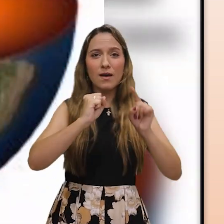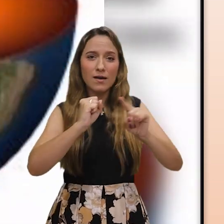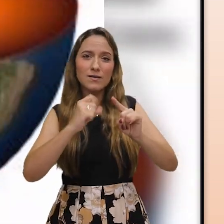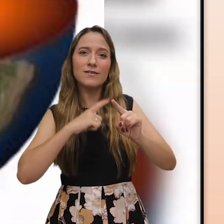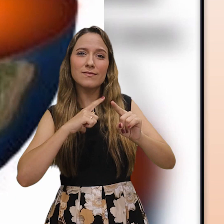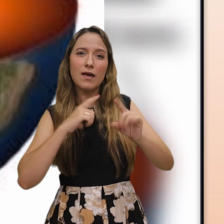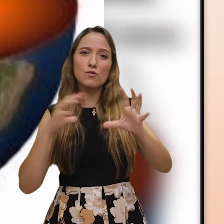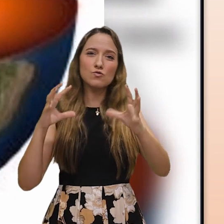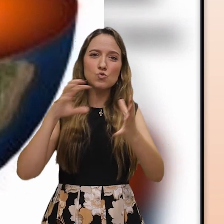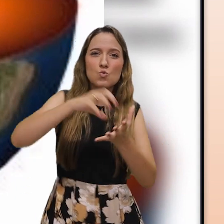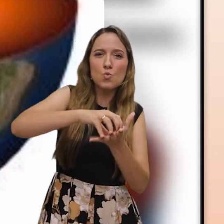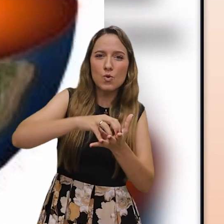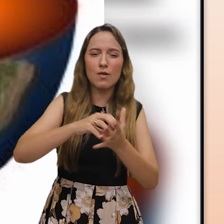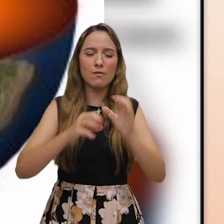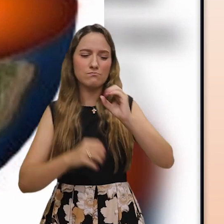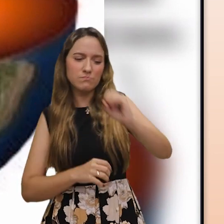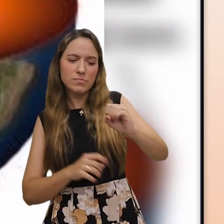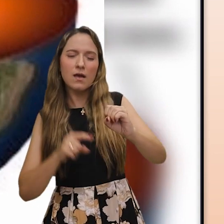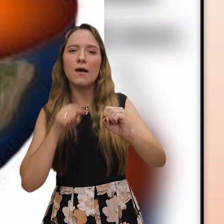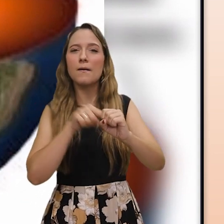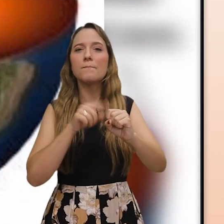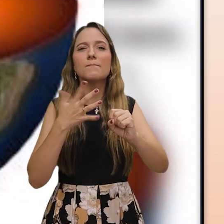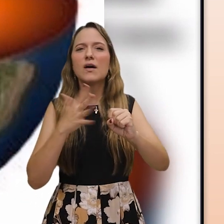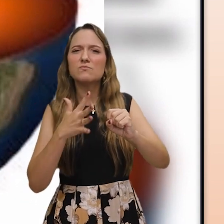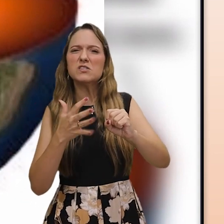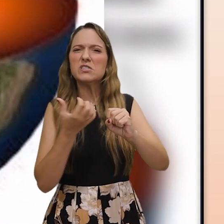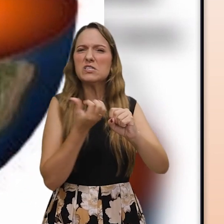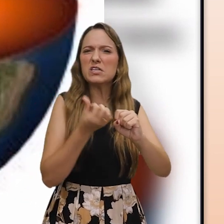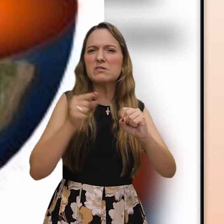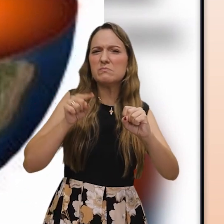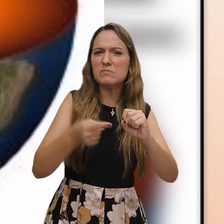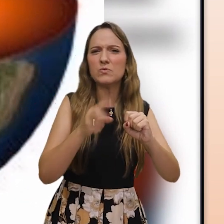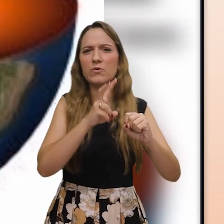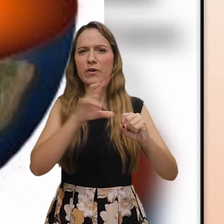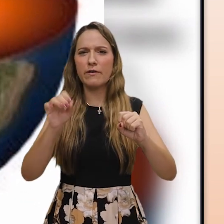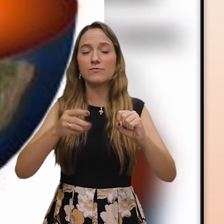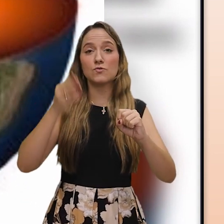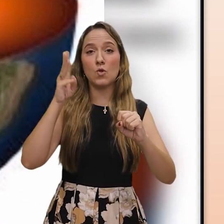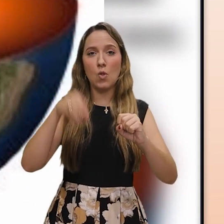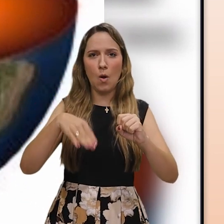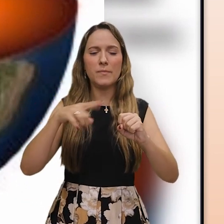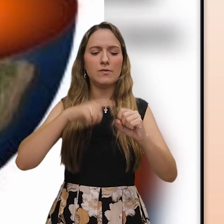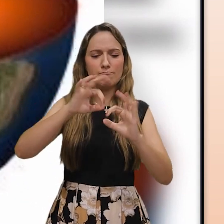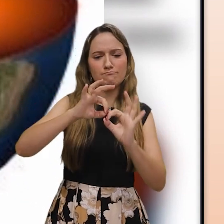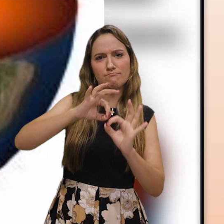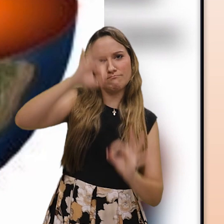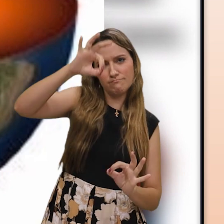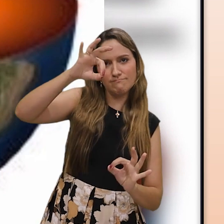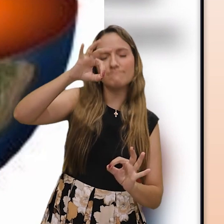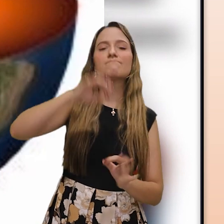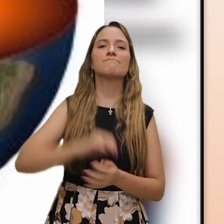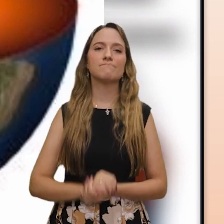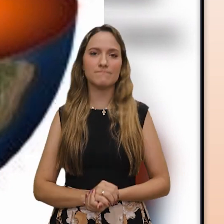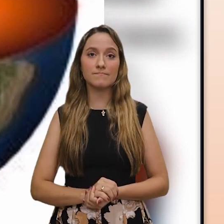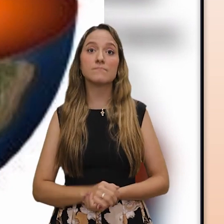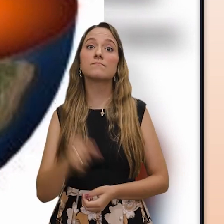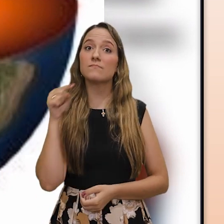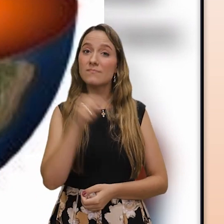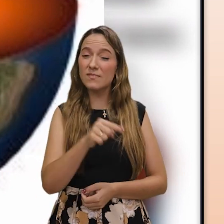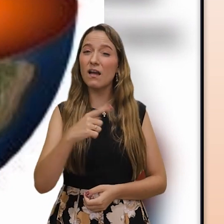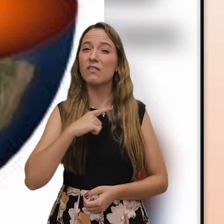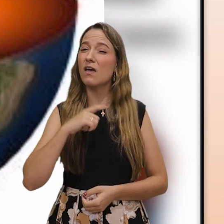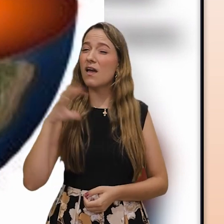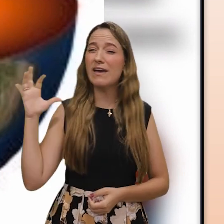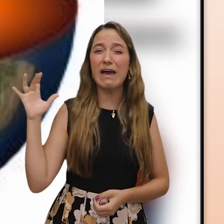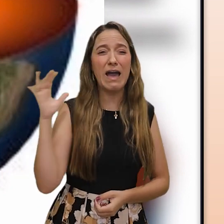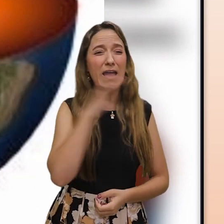Finalmente, temos o núcleo, que é o centro da Terra, atingindo cerca de 6.500 quilômetros abaixo da